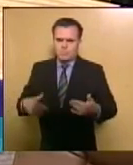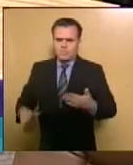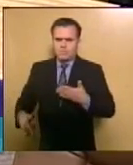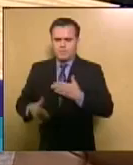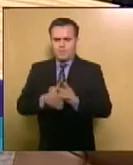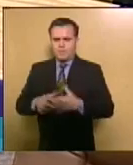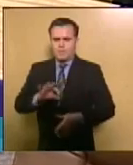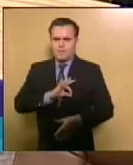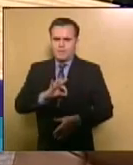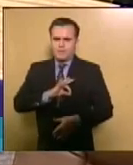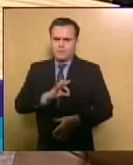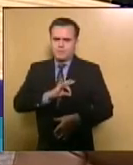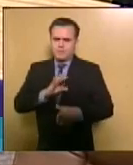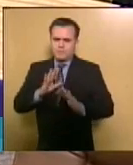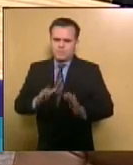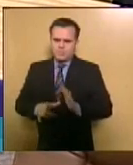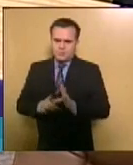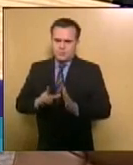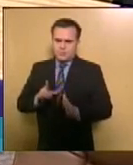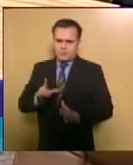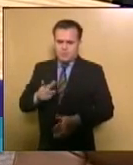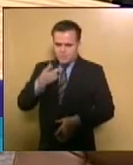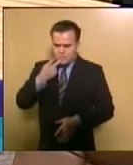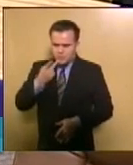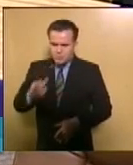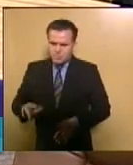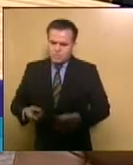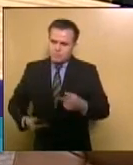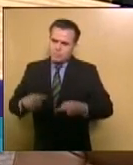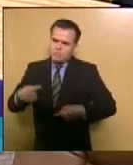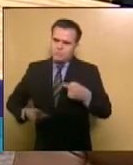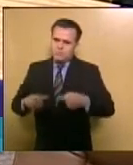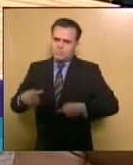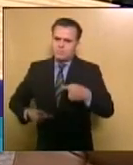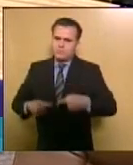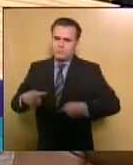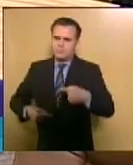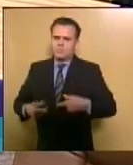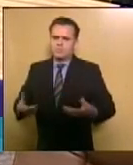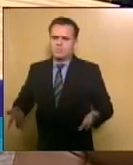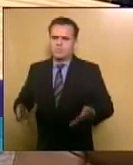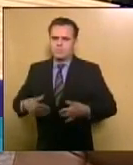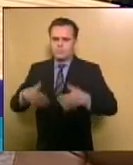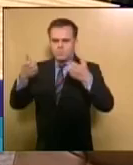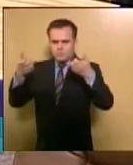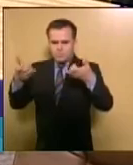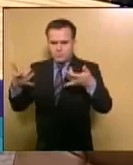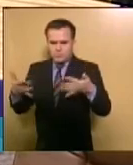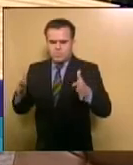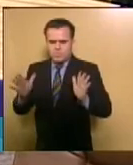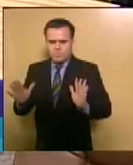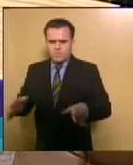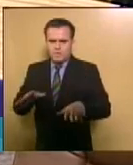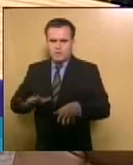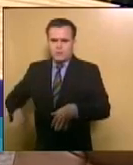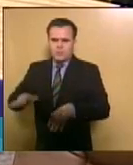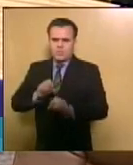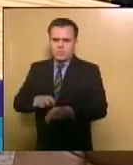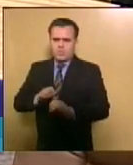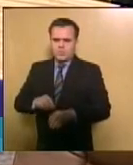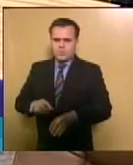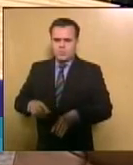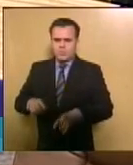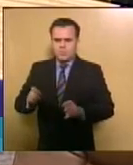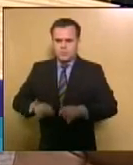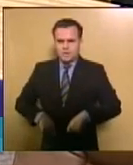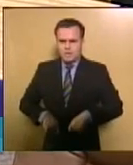da polícia eu acho que antes mesmo da gente poder fazer essa essa discussão é muito colocado desde na educação que polícia serve para aprender